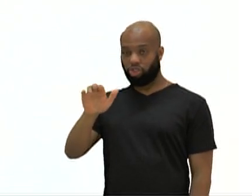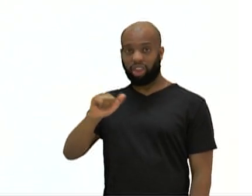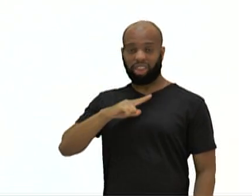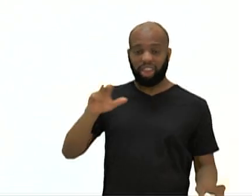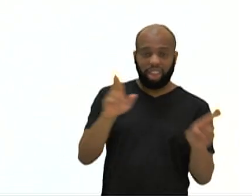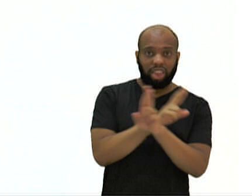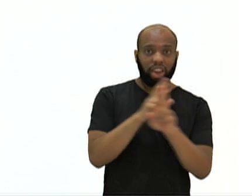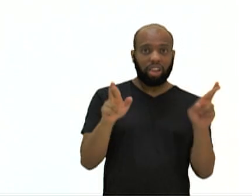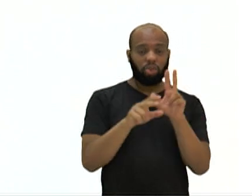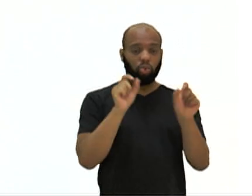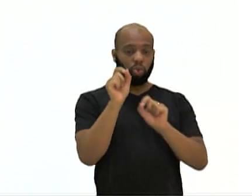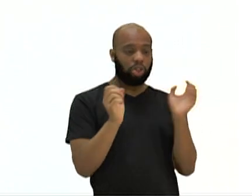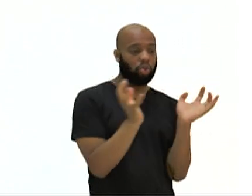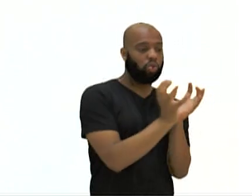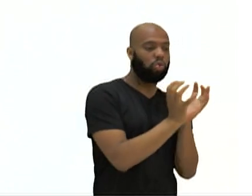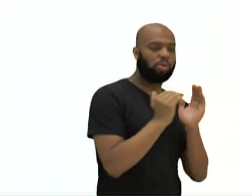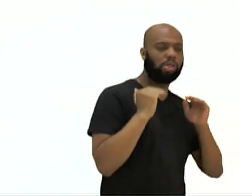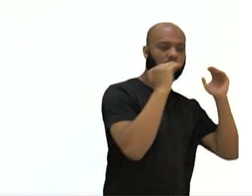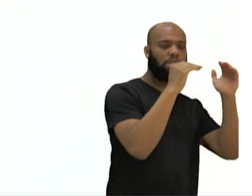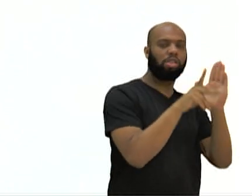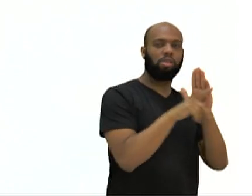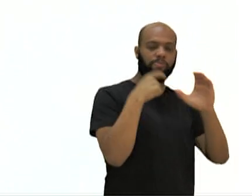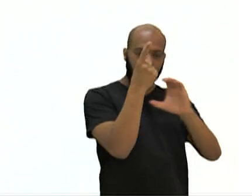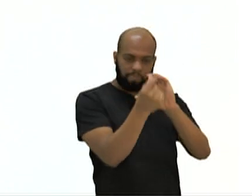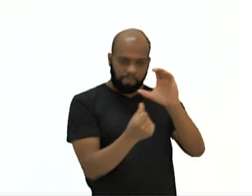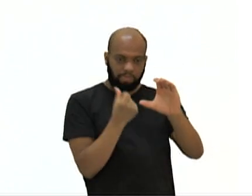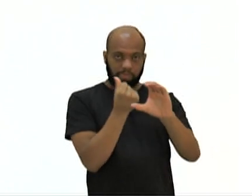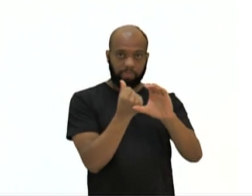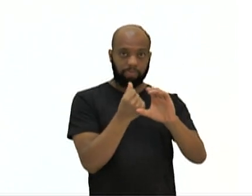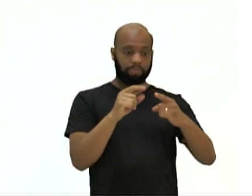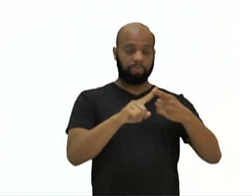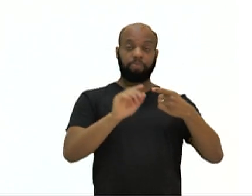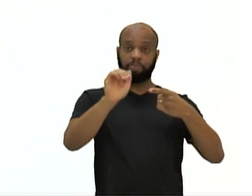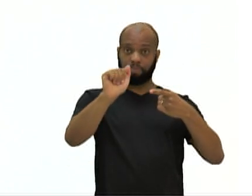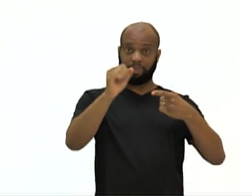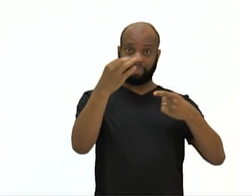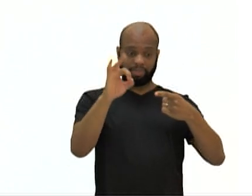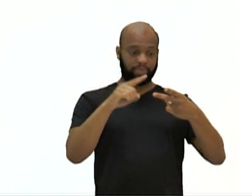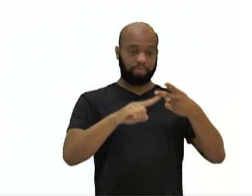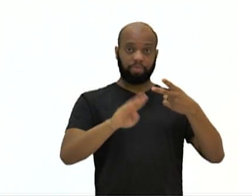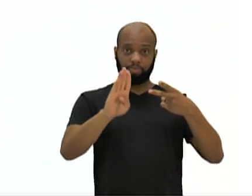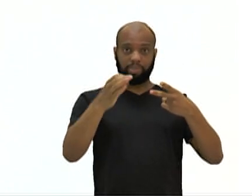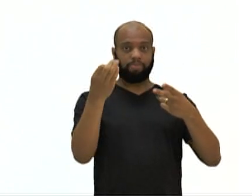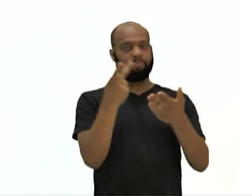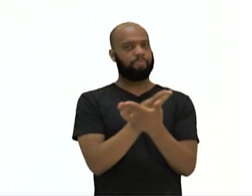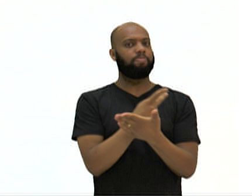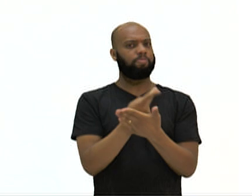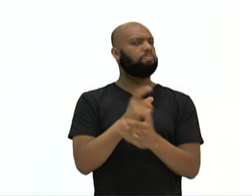da classe dominante no capitalismo. Letra A, certo? Ou letra B, errado?